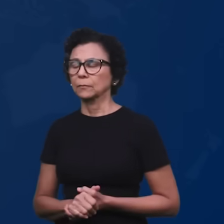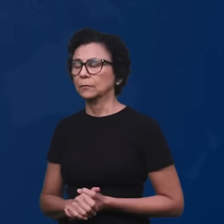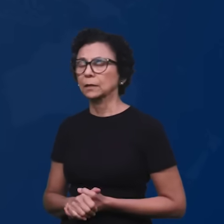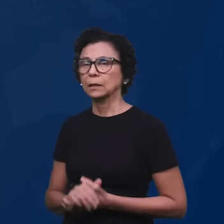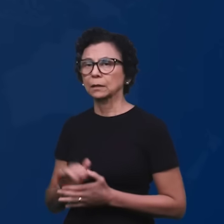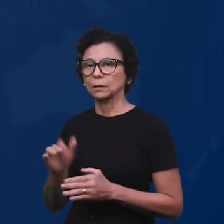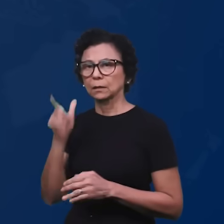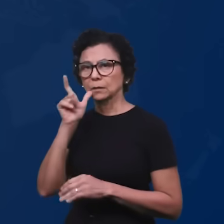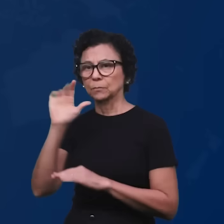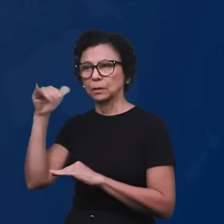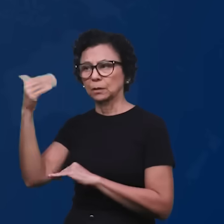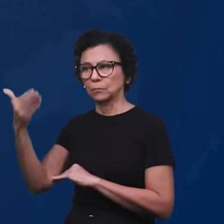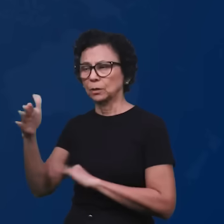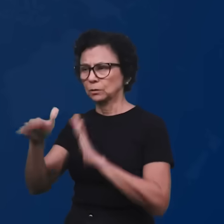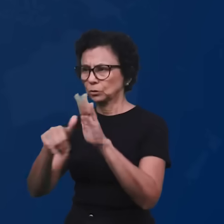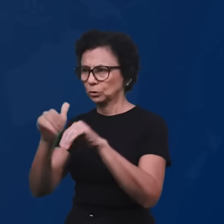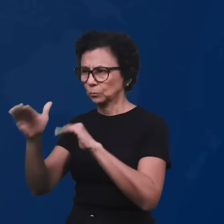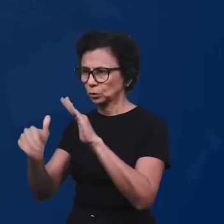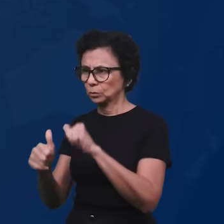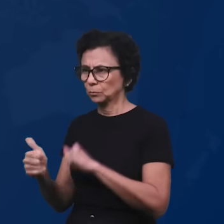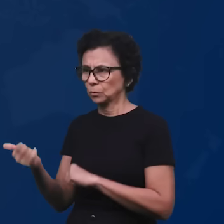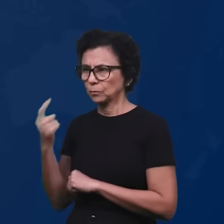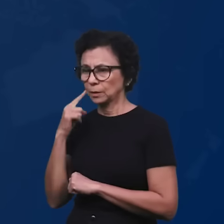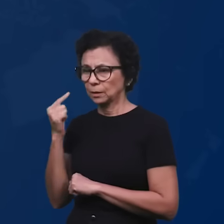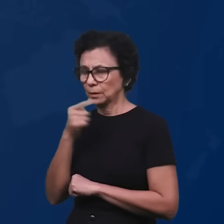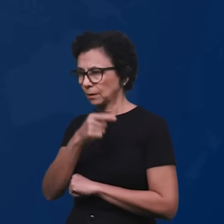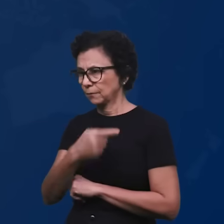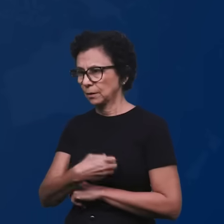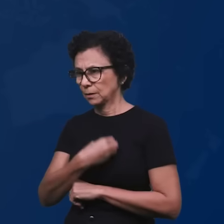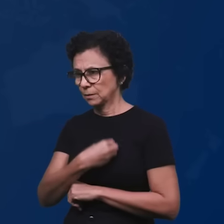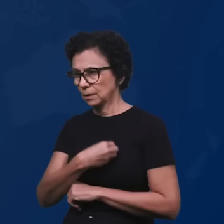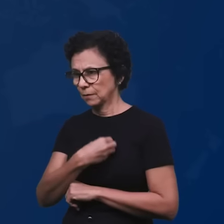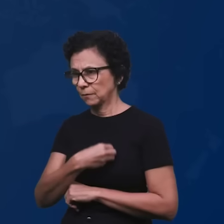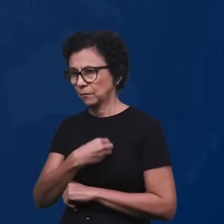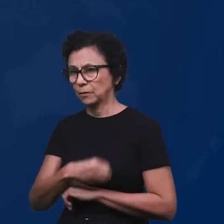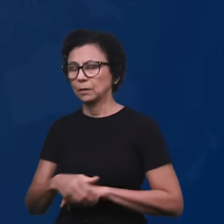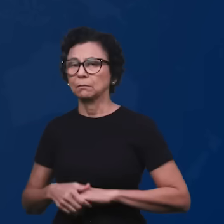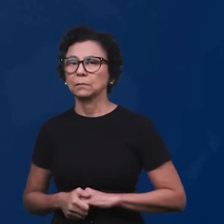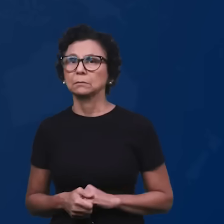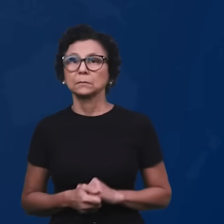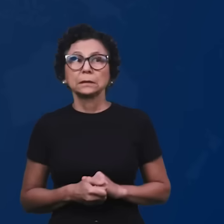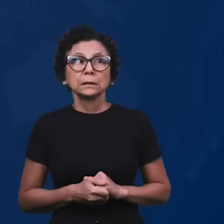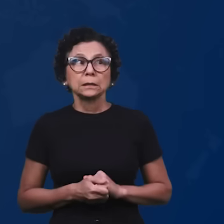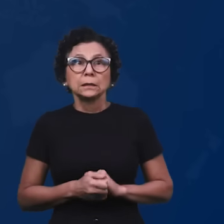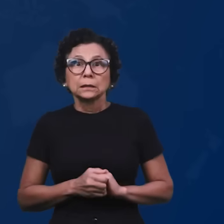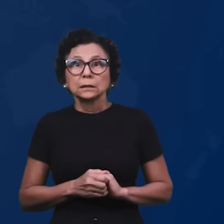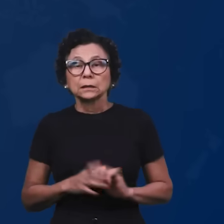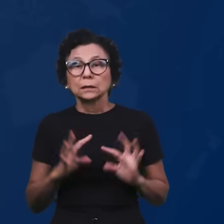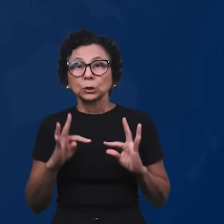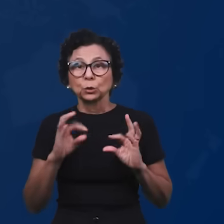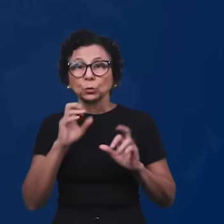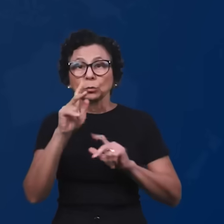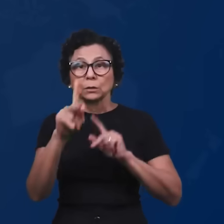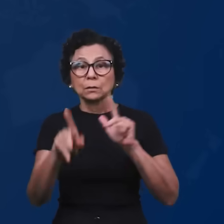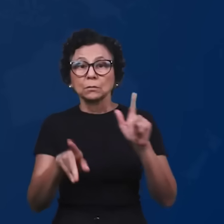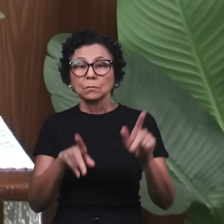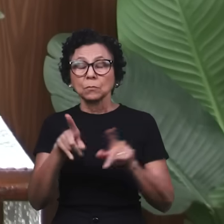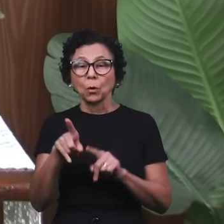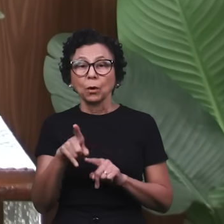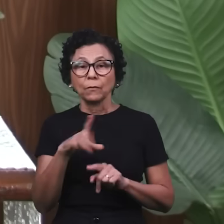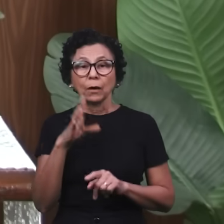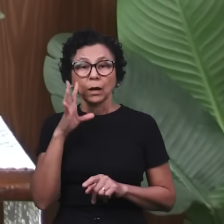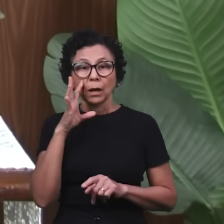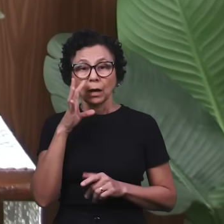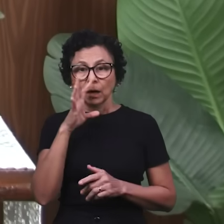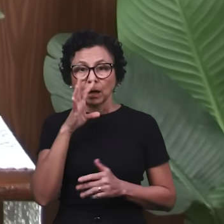apresentou-lhe-a viva. E isto foi notório por toda Jope, e muitos creram no Senhor.